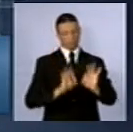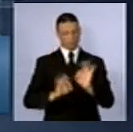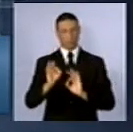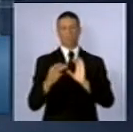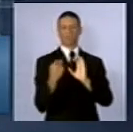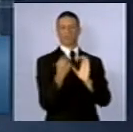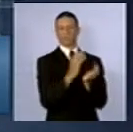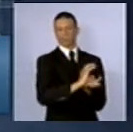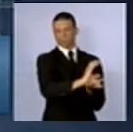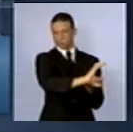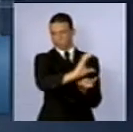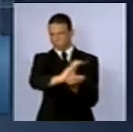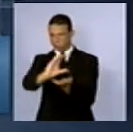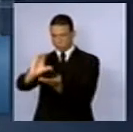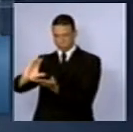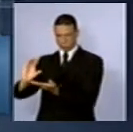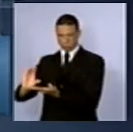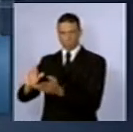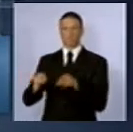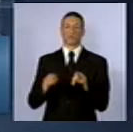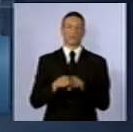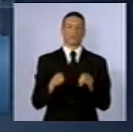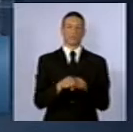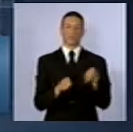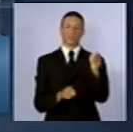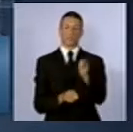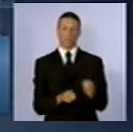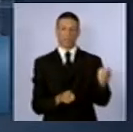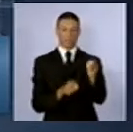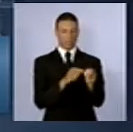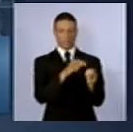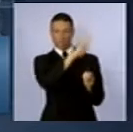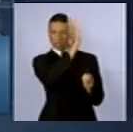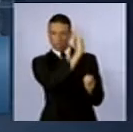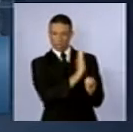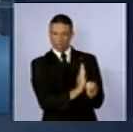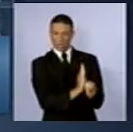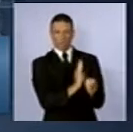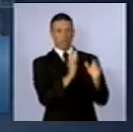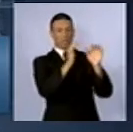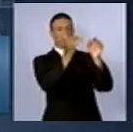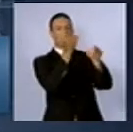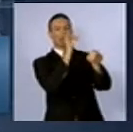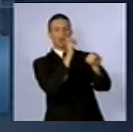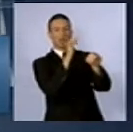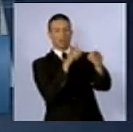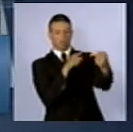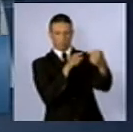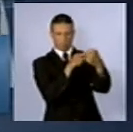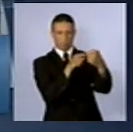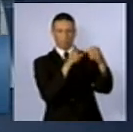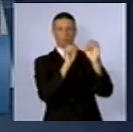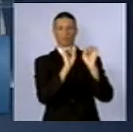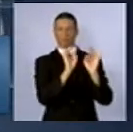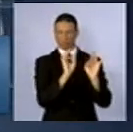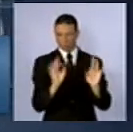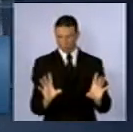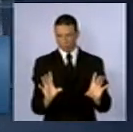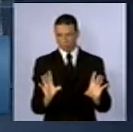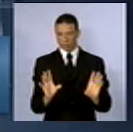ah pela Associação Brasileira de compatibilidade eletromagnética e foi